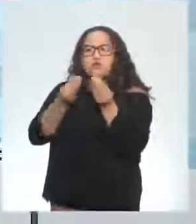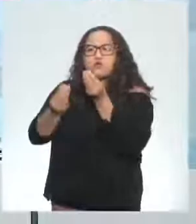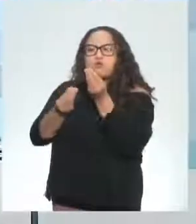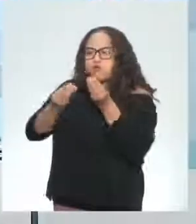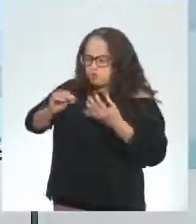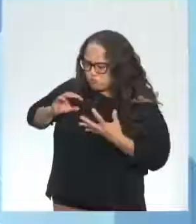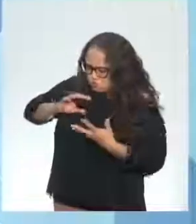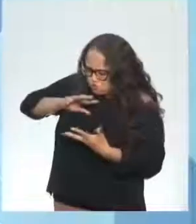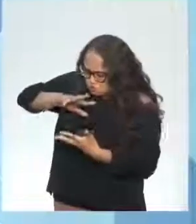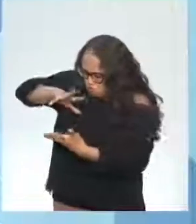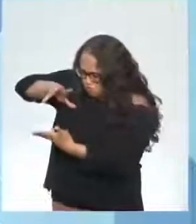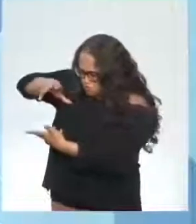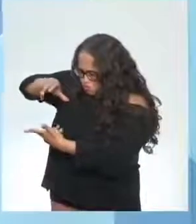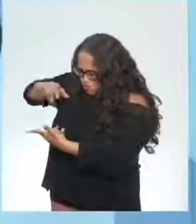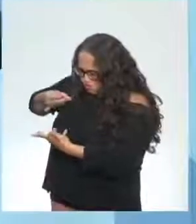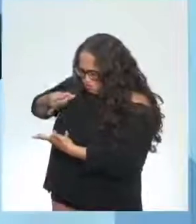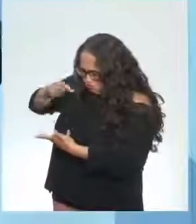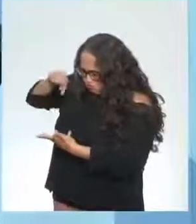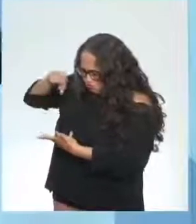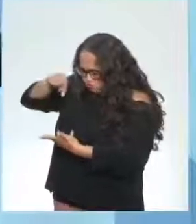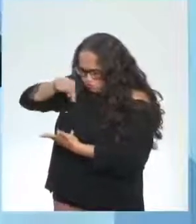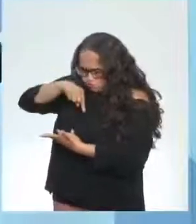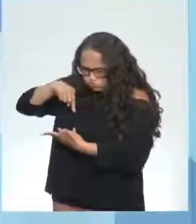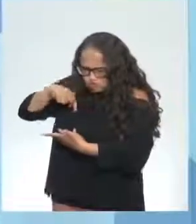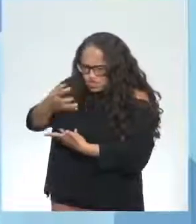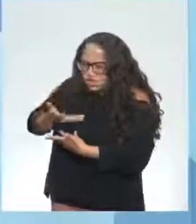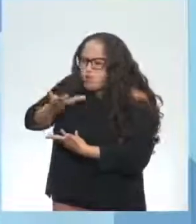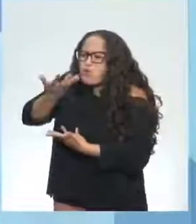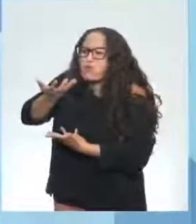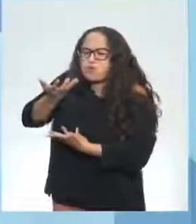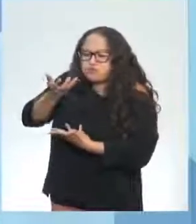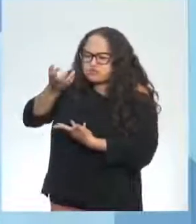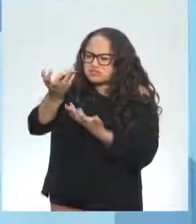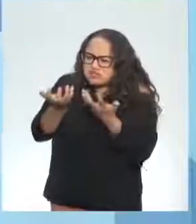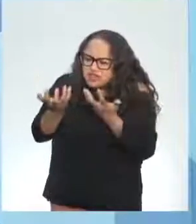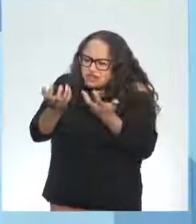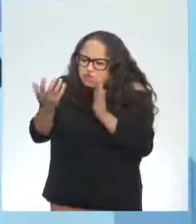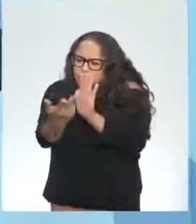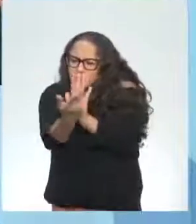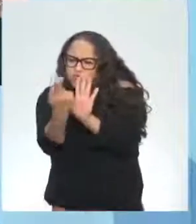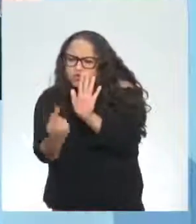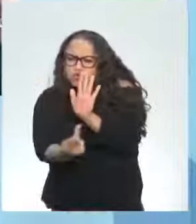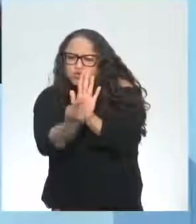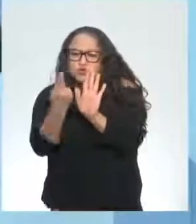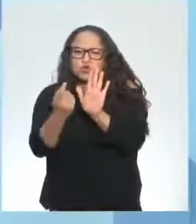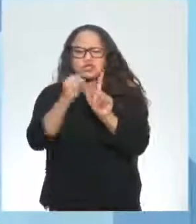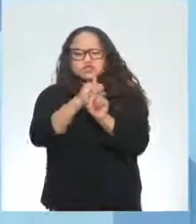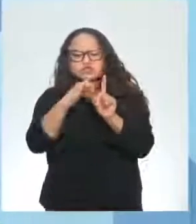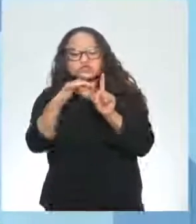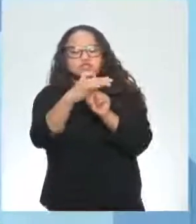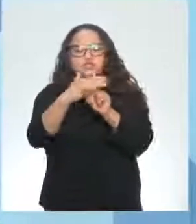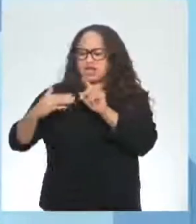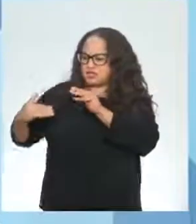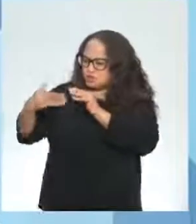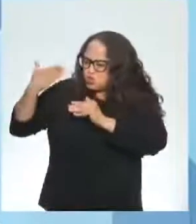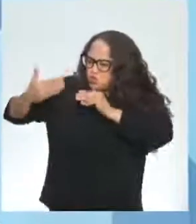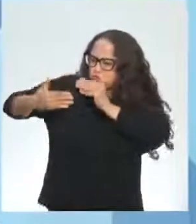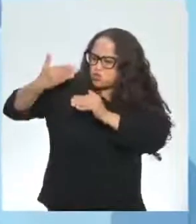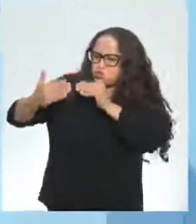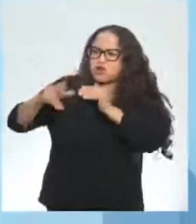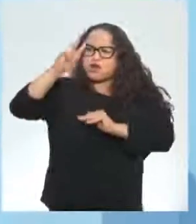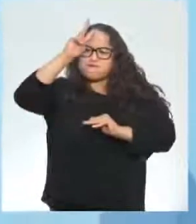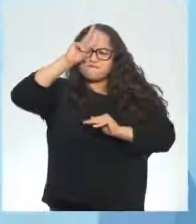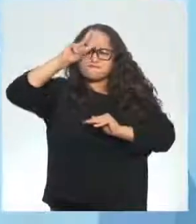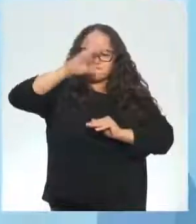que recorte que ele vai dar, com que viés ele vai colocar para retratar, então, a sociedade, o período histórico em que ele está vivendo,